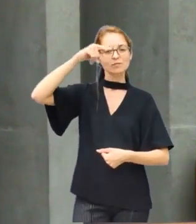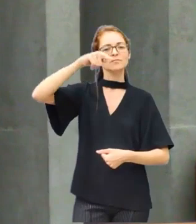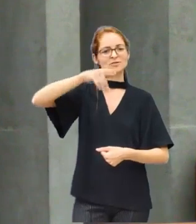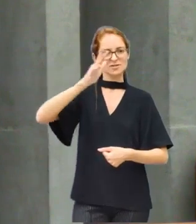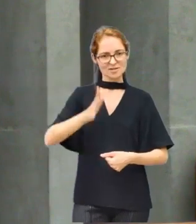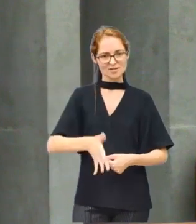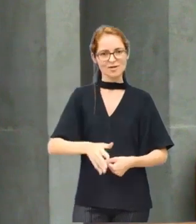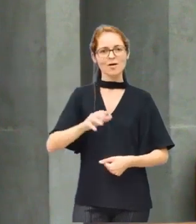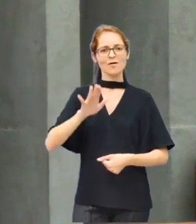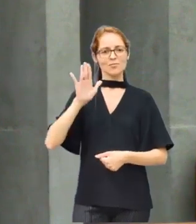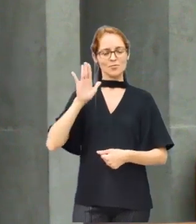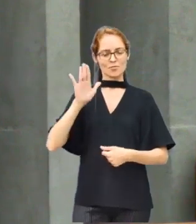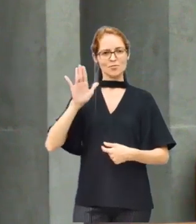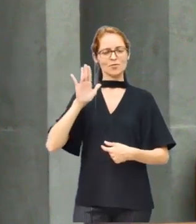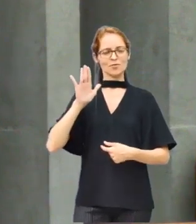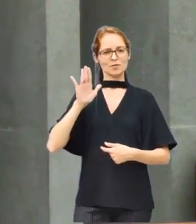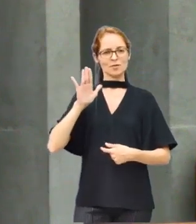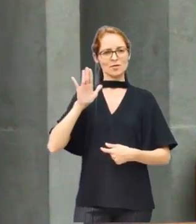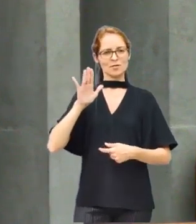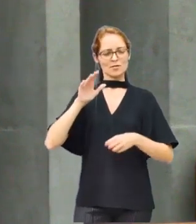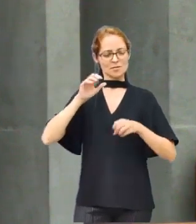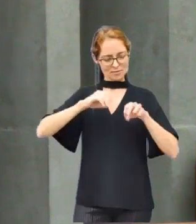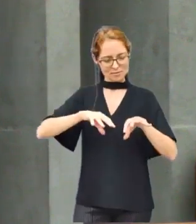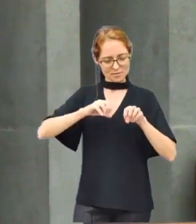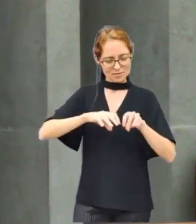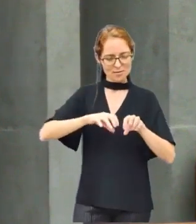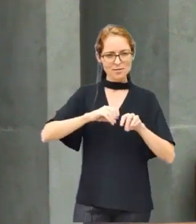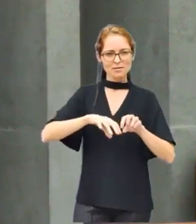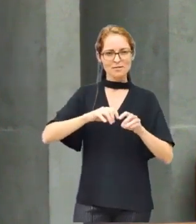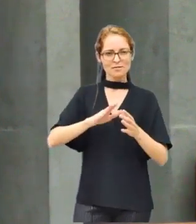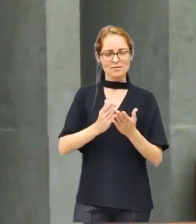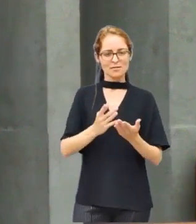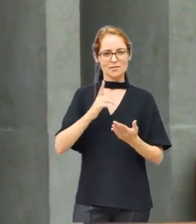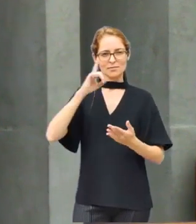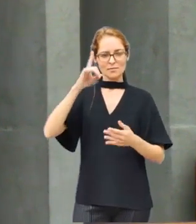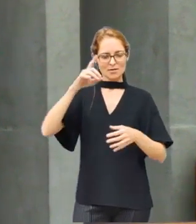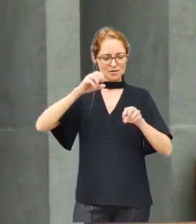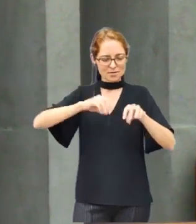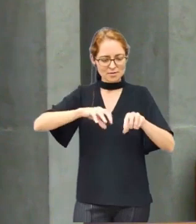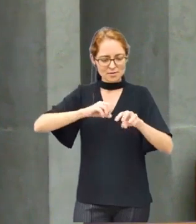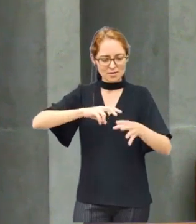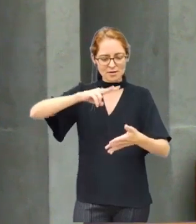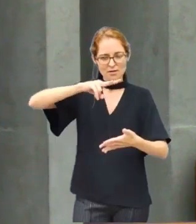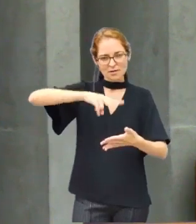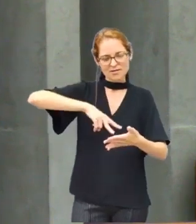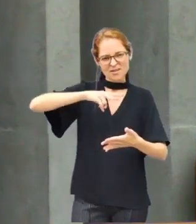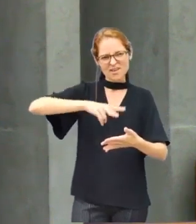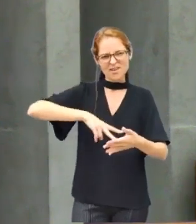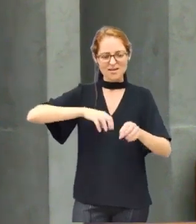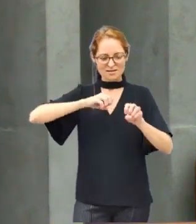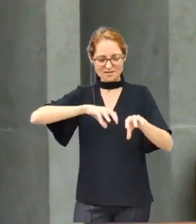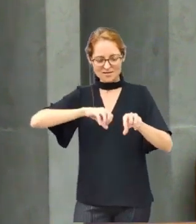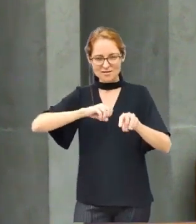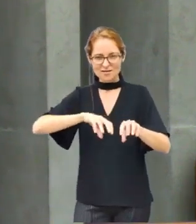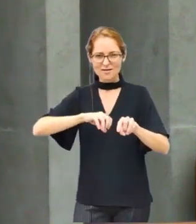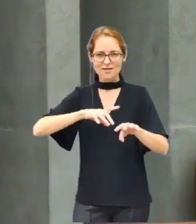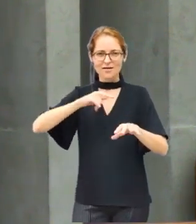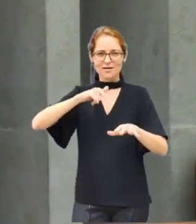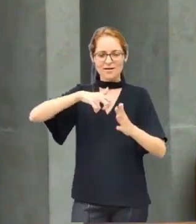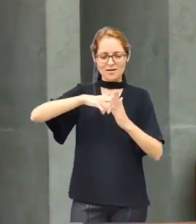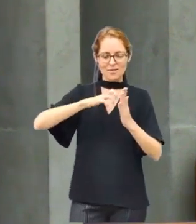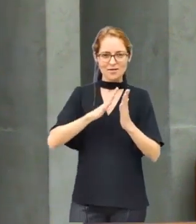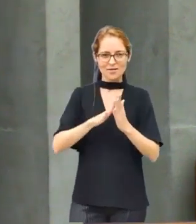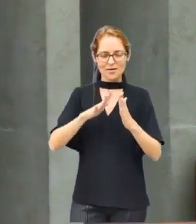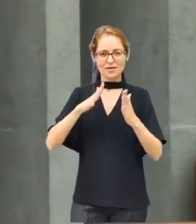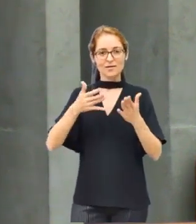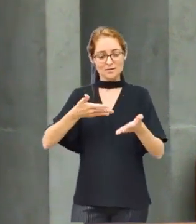ao Senhor naquele momento, prometendo ensinar as Sagradas Escrituras, ensinar a ler, ensinar a orar, a dedicar os seus filhos